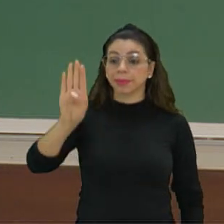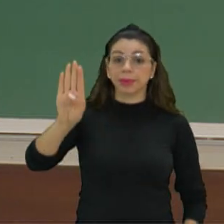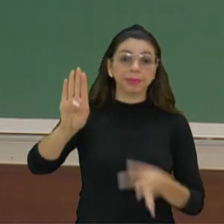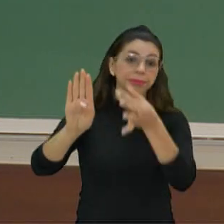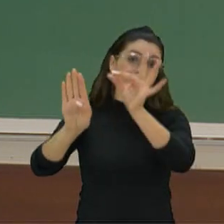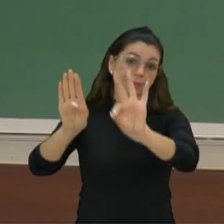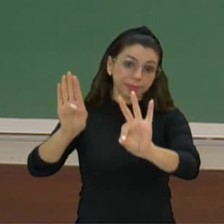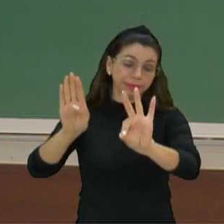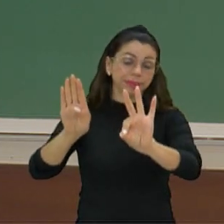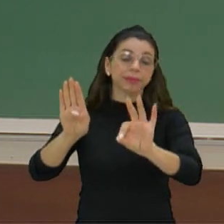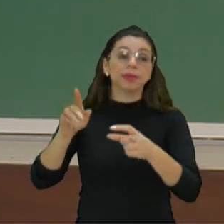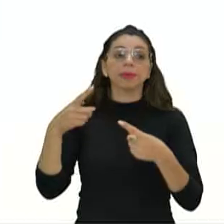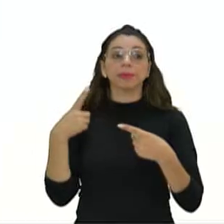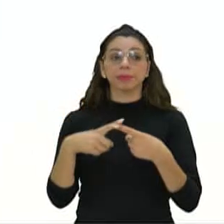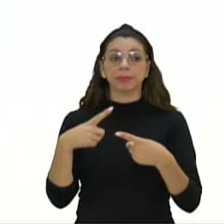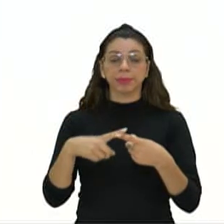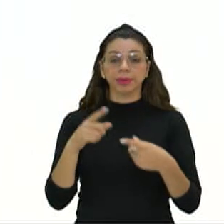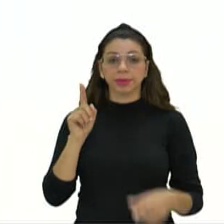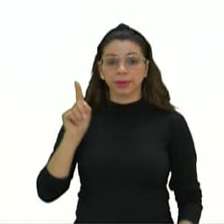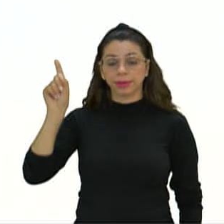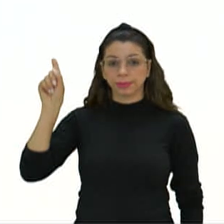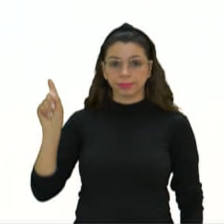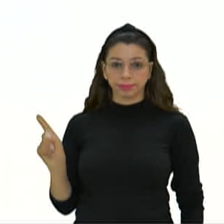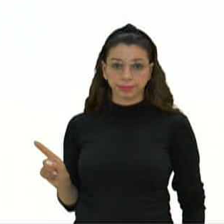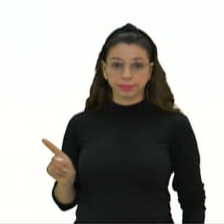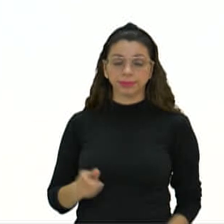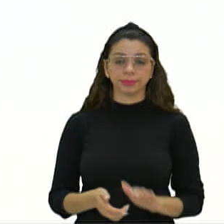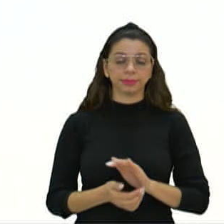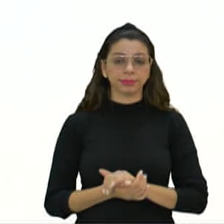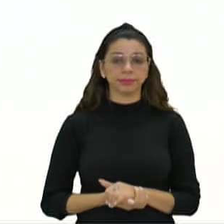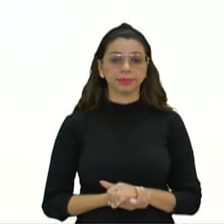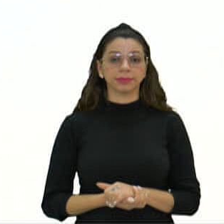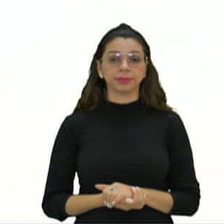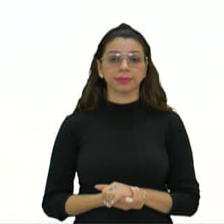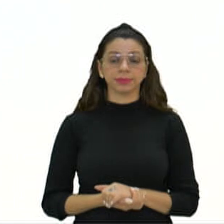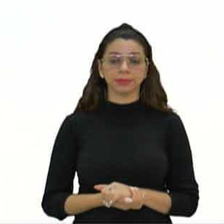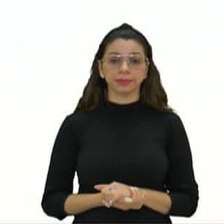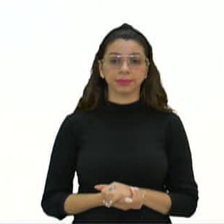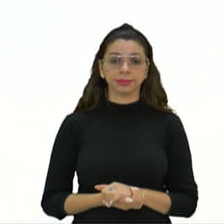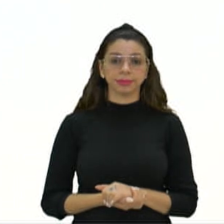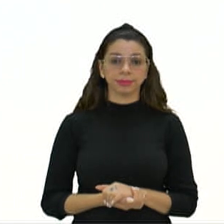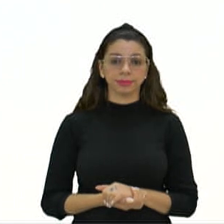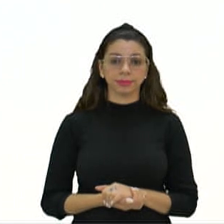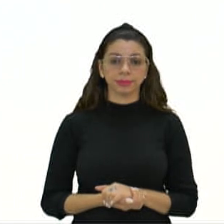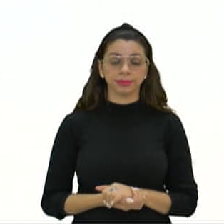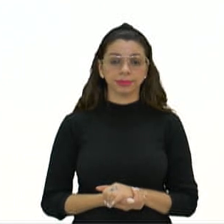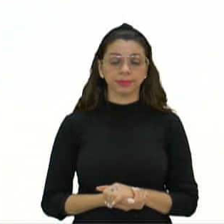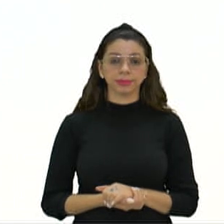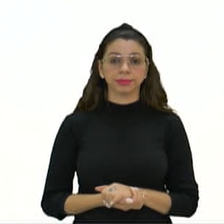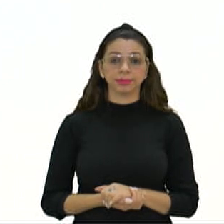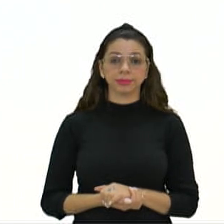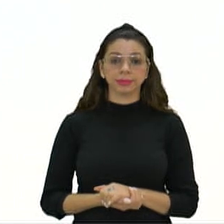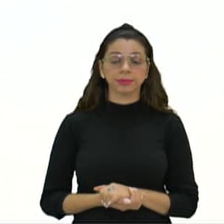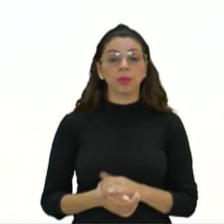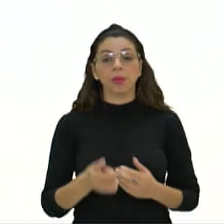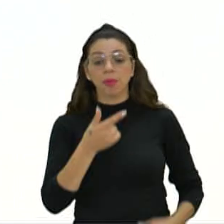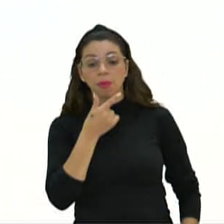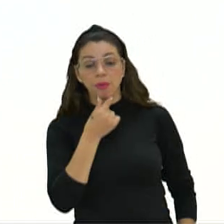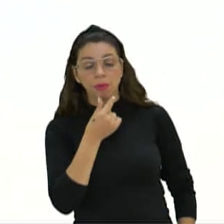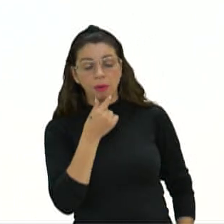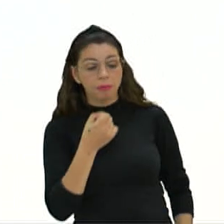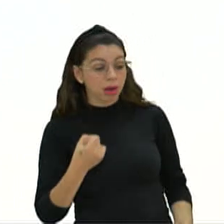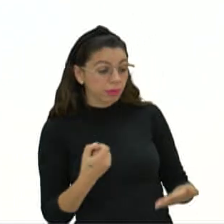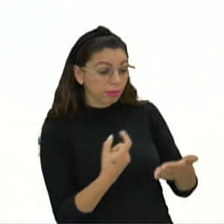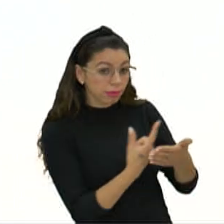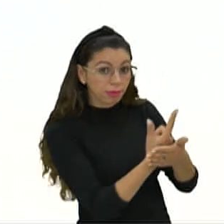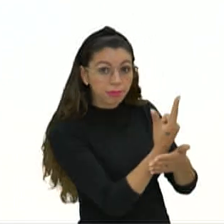acertou. Ó, David said he would buy the Imperial Museum ticket. David disse que ele compraria o ingresso do museu.